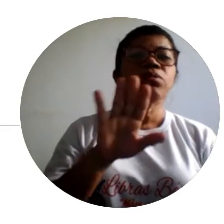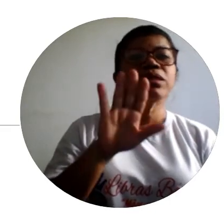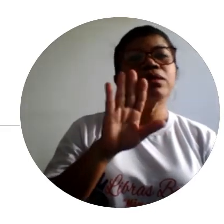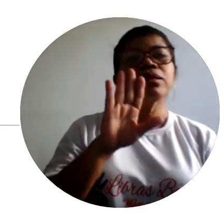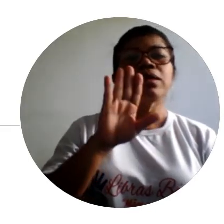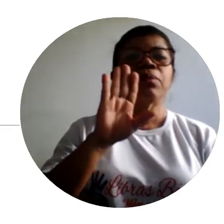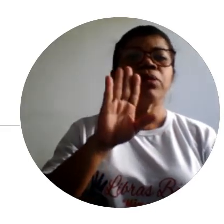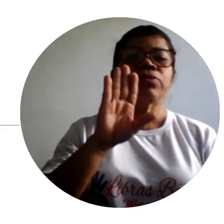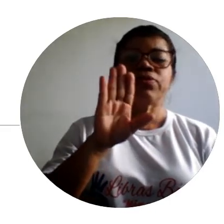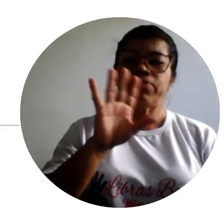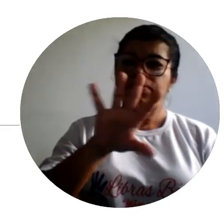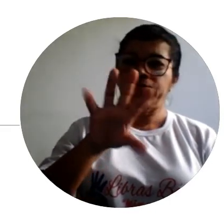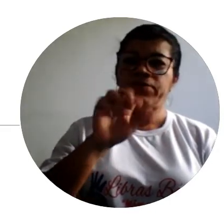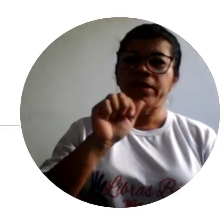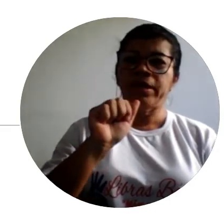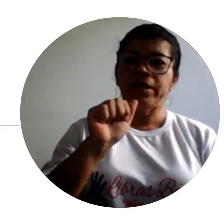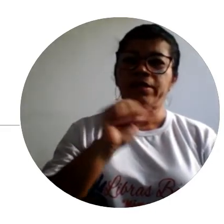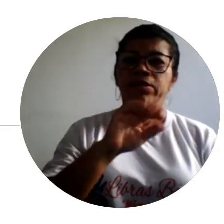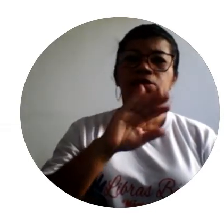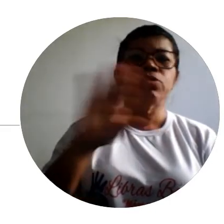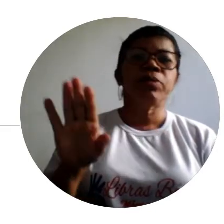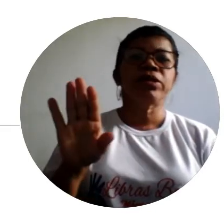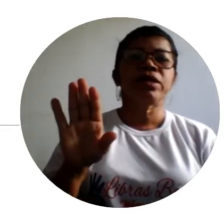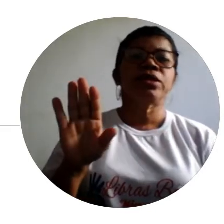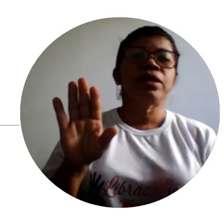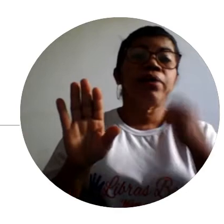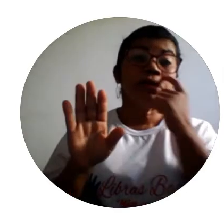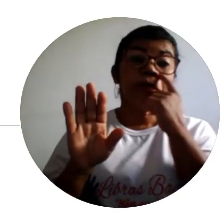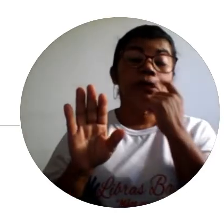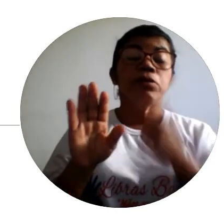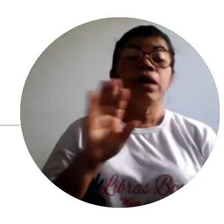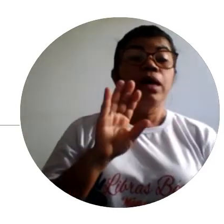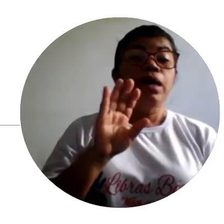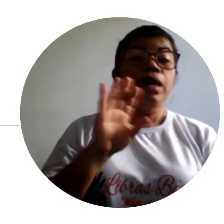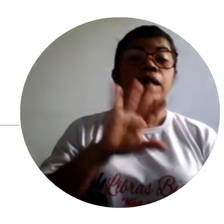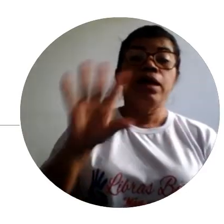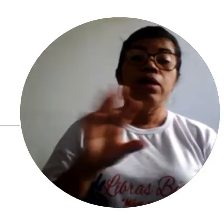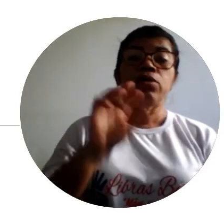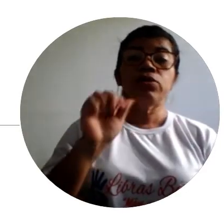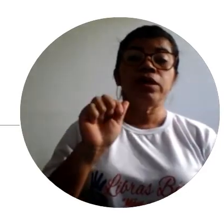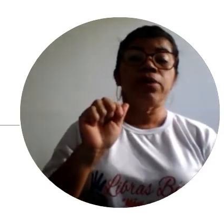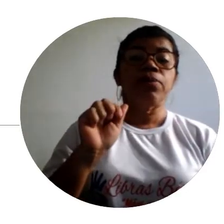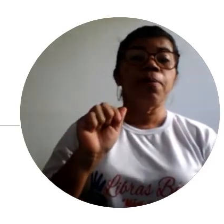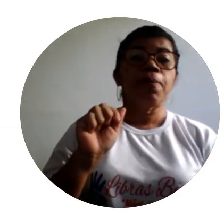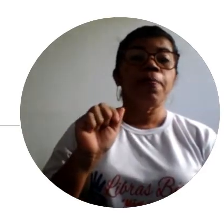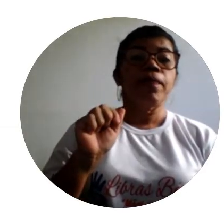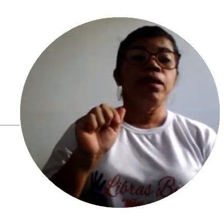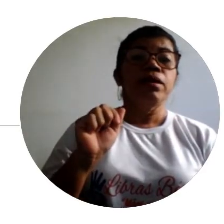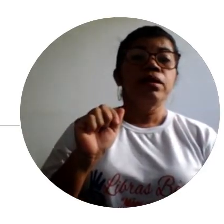as formas que a mão ganha no momento que a gente está fazendo o